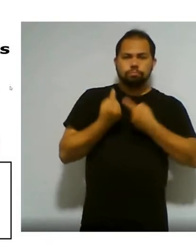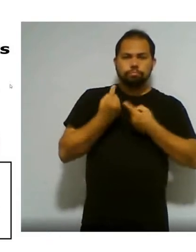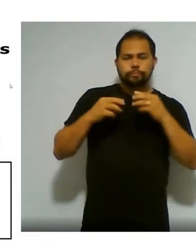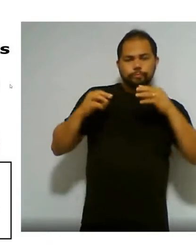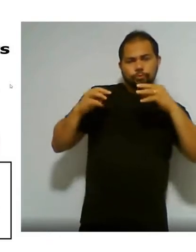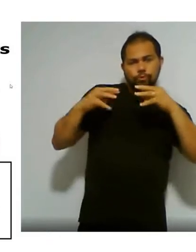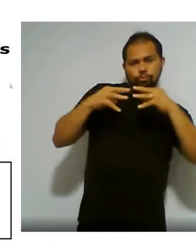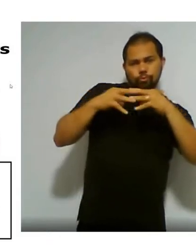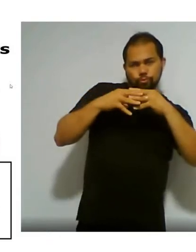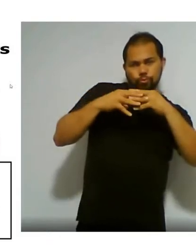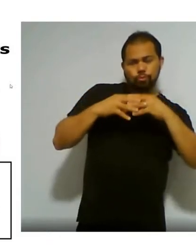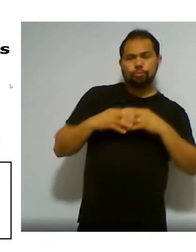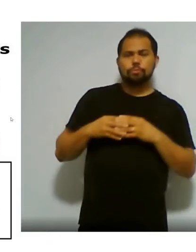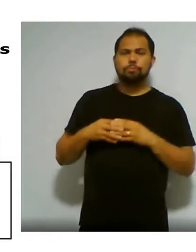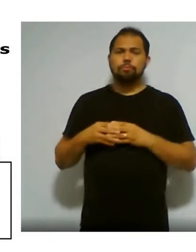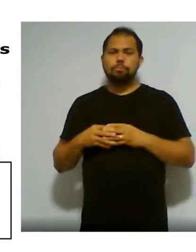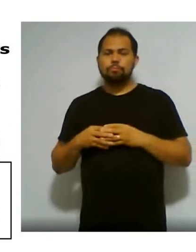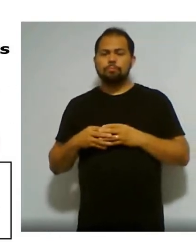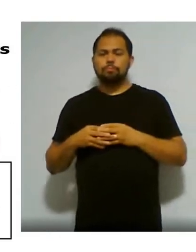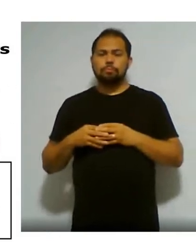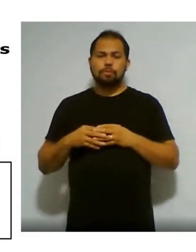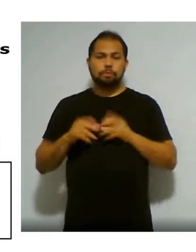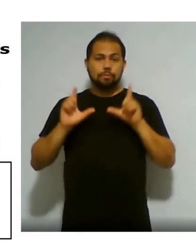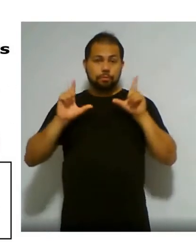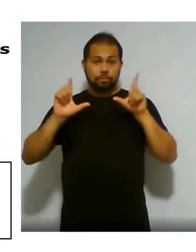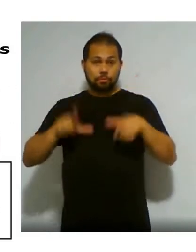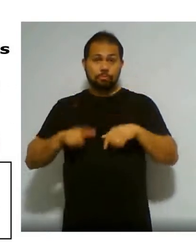Express, um exemplo mais clássico, a placa de vídeo.